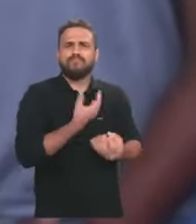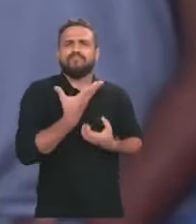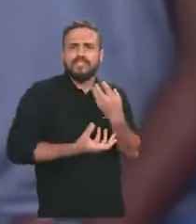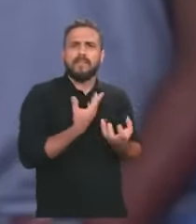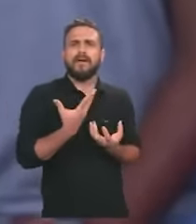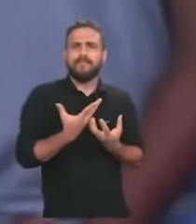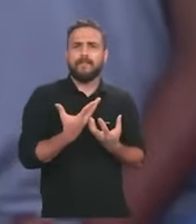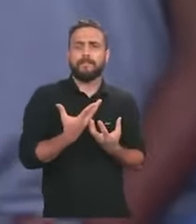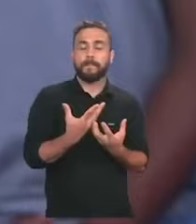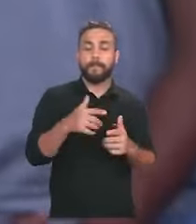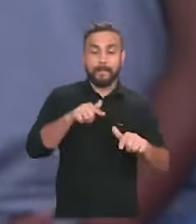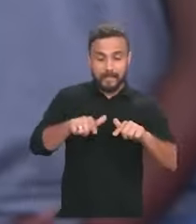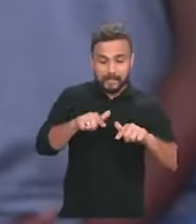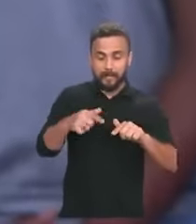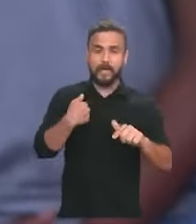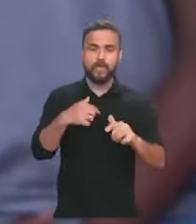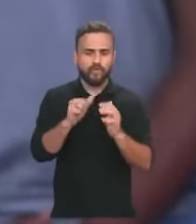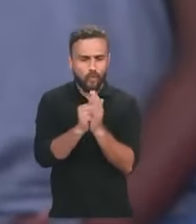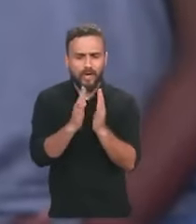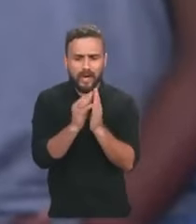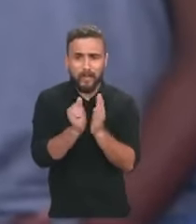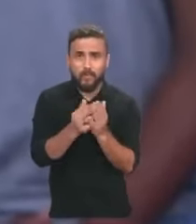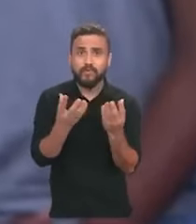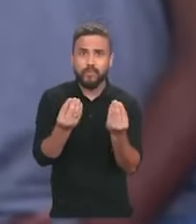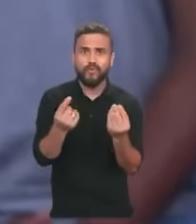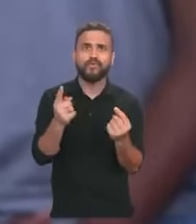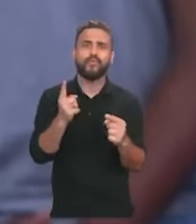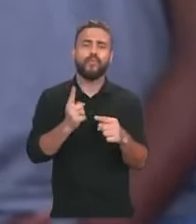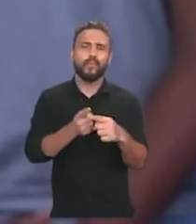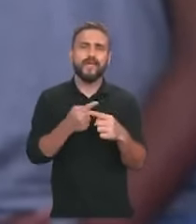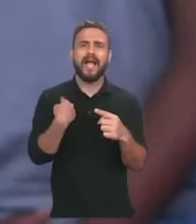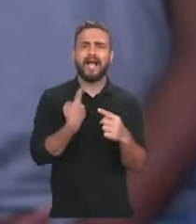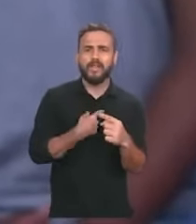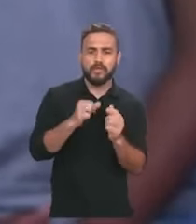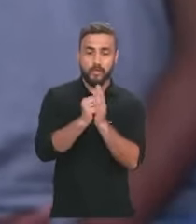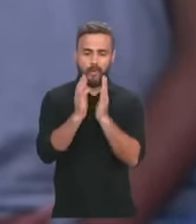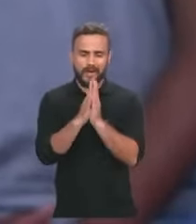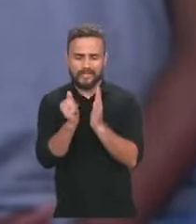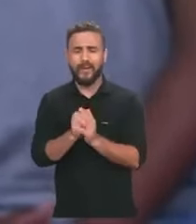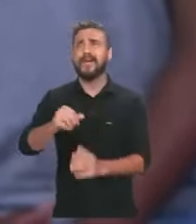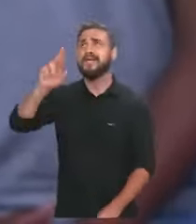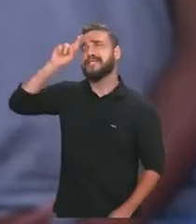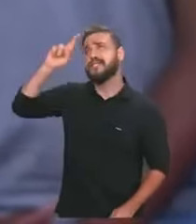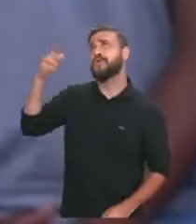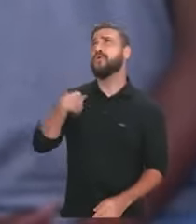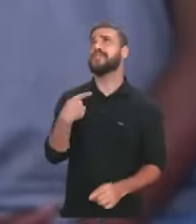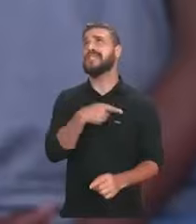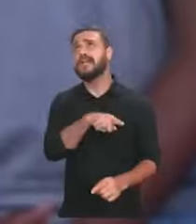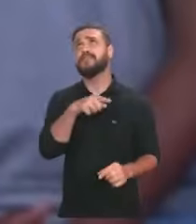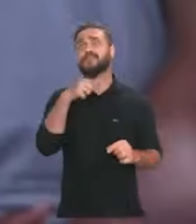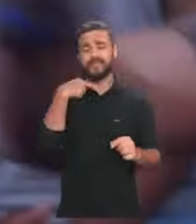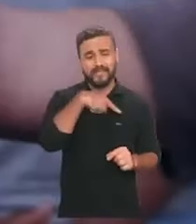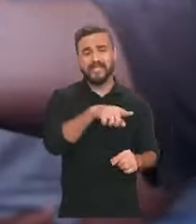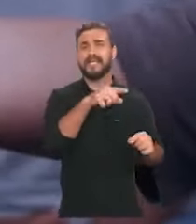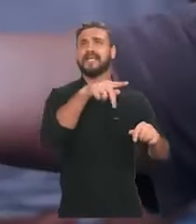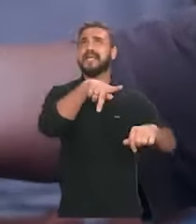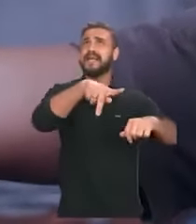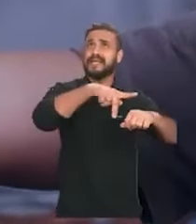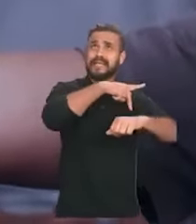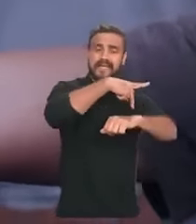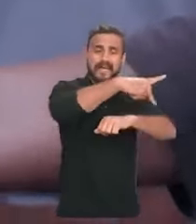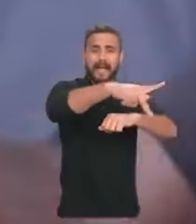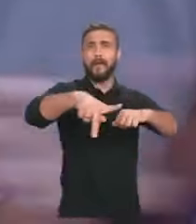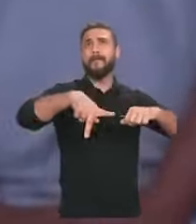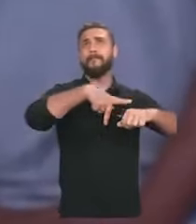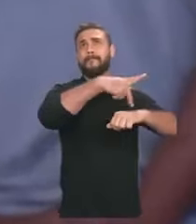todo esse trabalho é regado de oração, porque a nossa oração é: Senhor, a gente quer ir na praça e encontrar com as pessoas que o Senhor já está